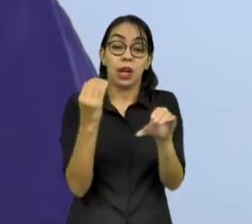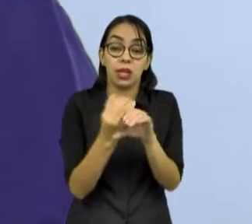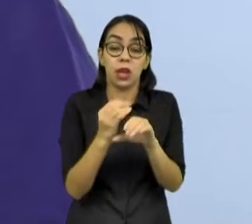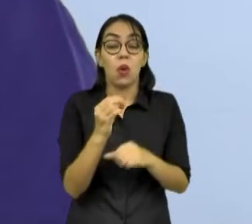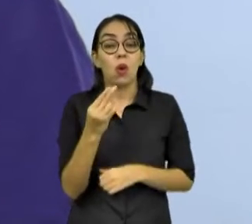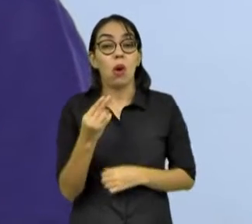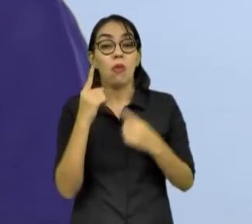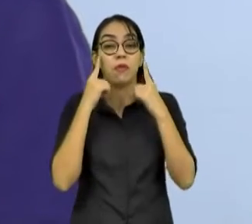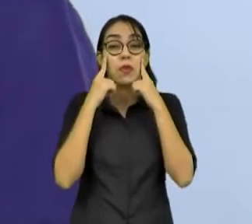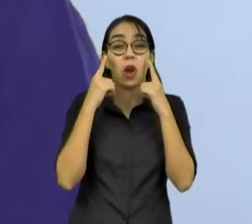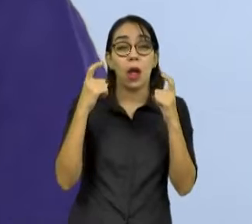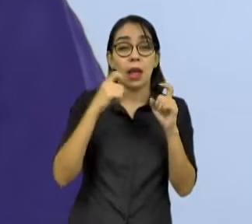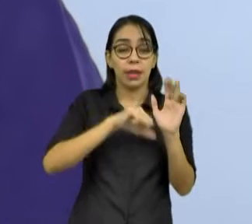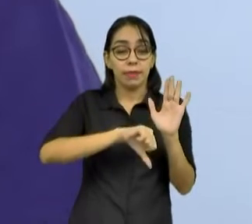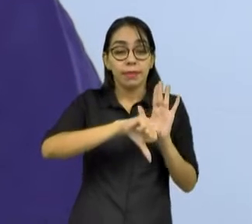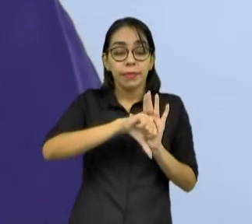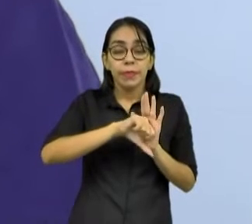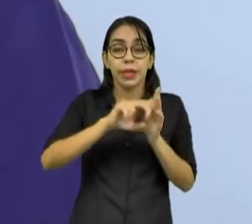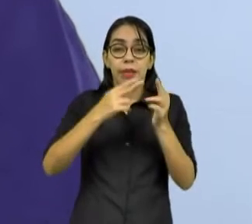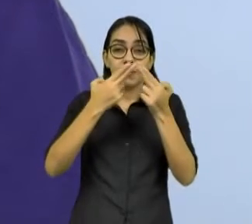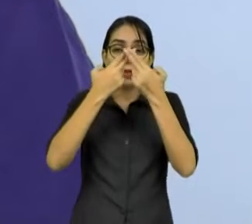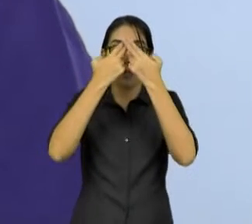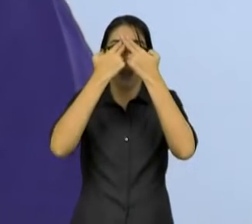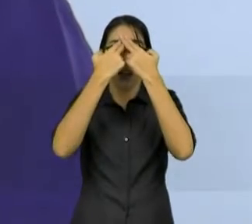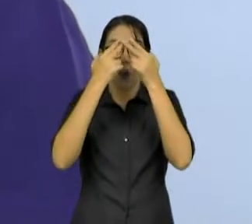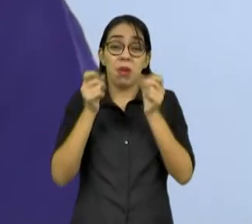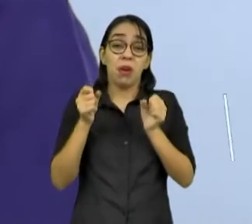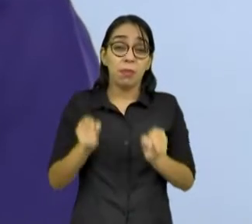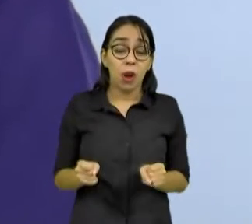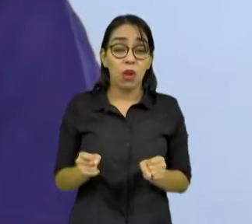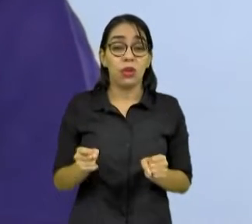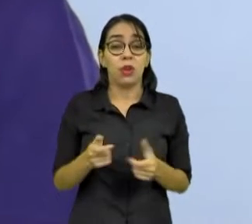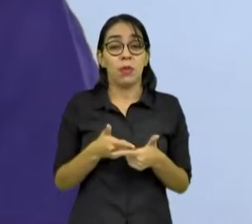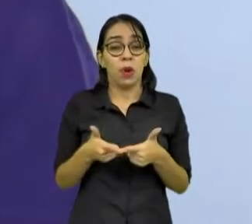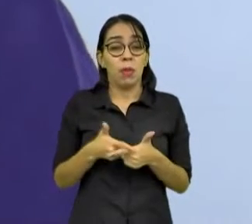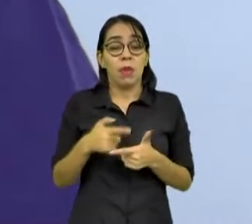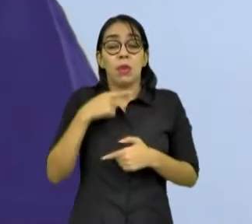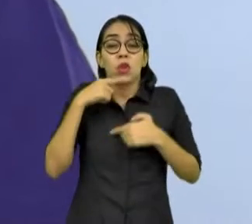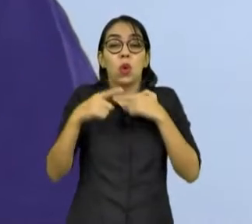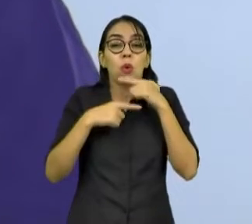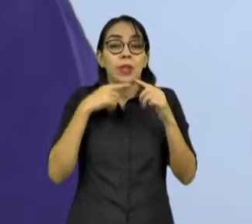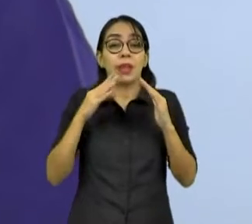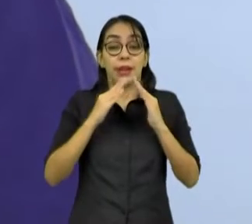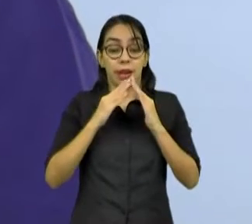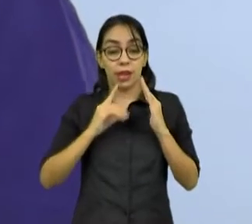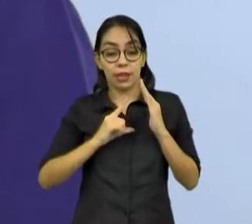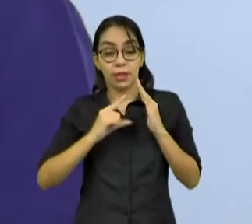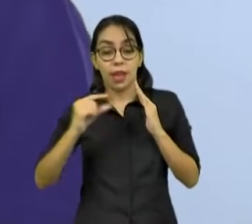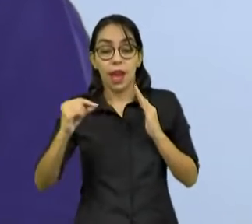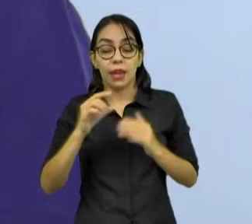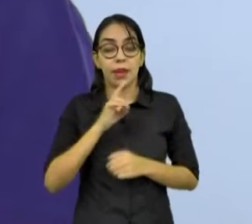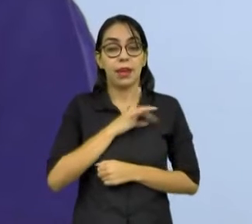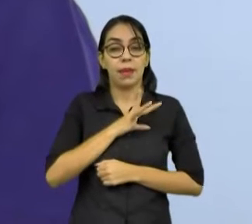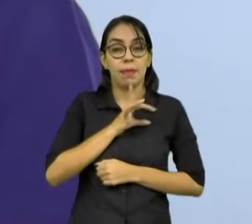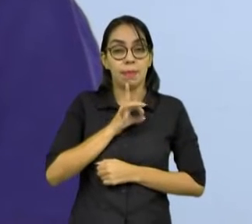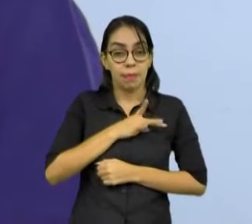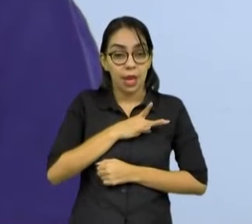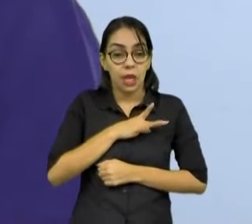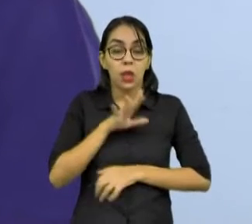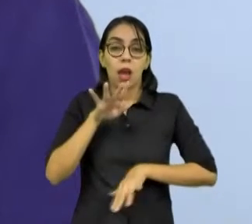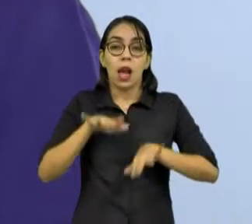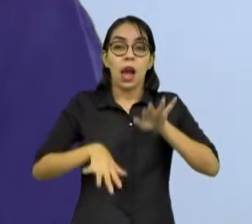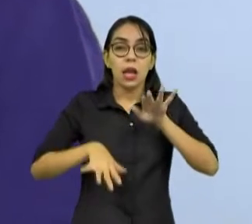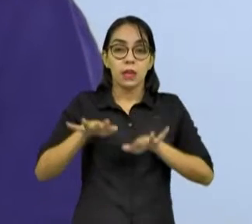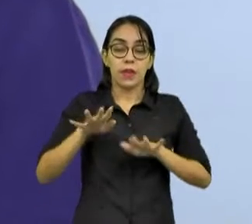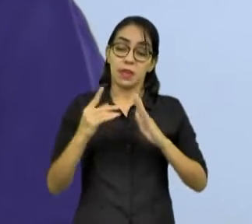ficou traumatizada, pode desenvolver uma síndrome de pânico, não está mais saindo de casa, né? Ou então pessoas que vivem muito isoladas